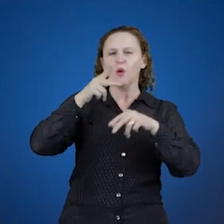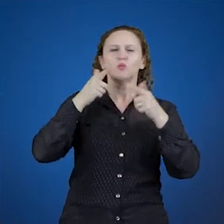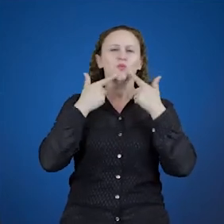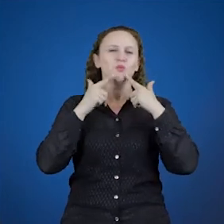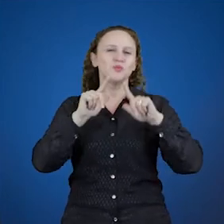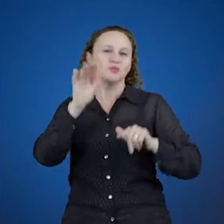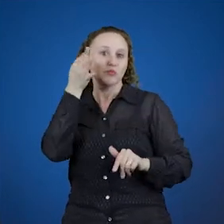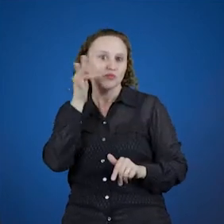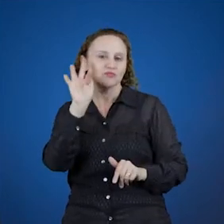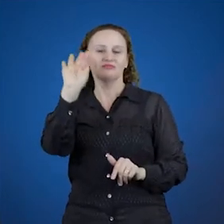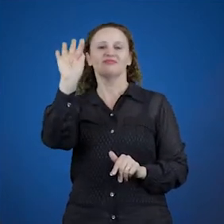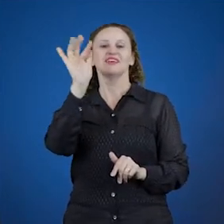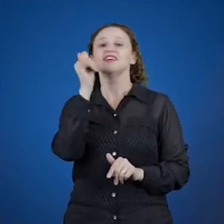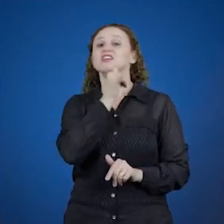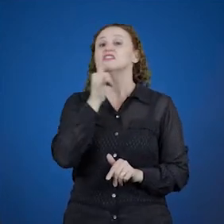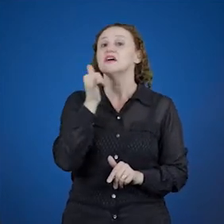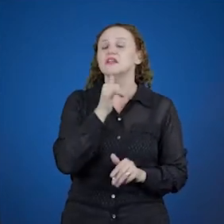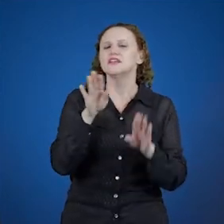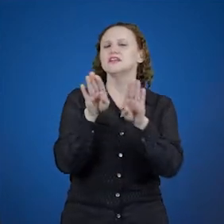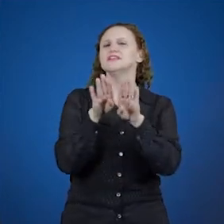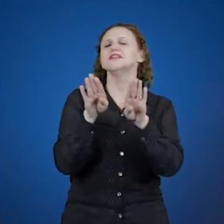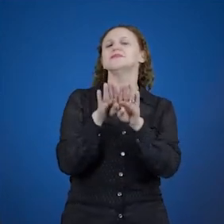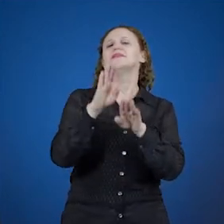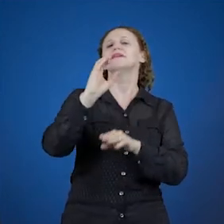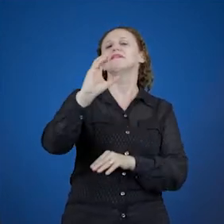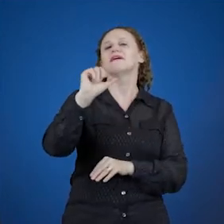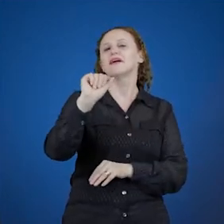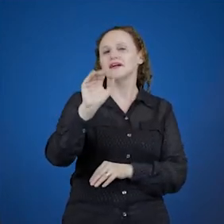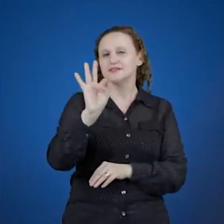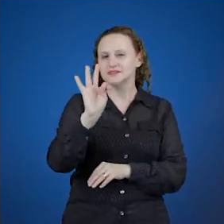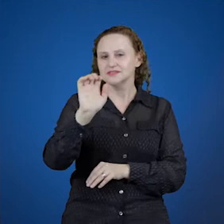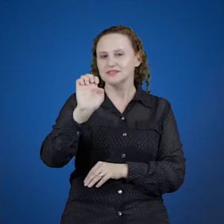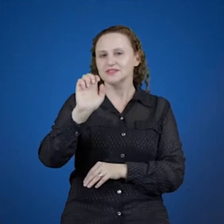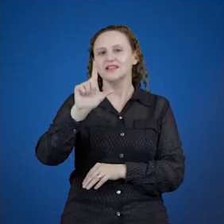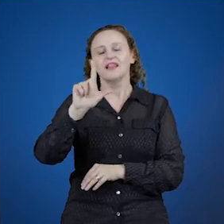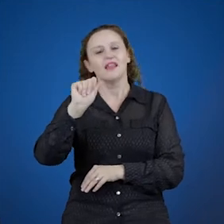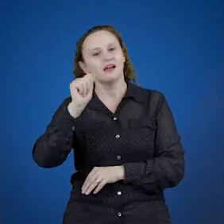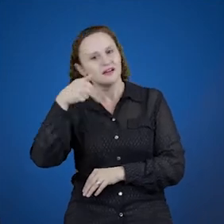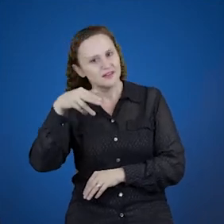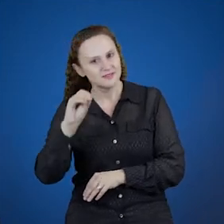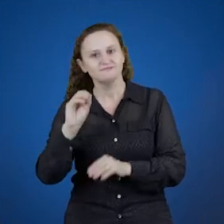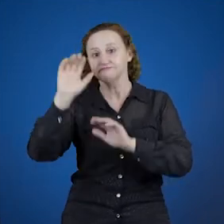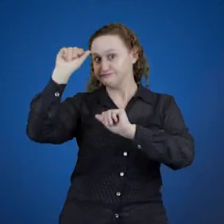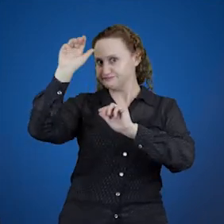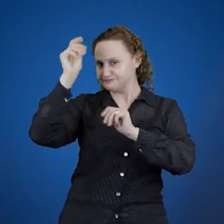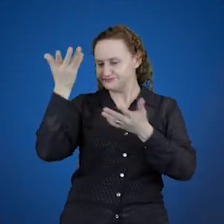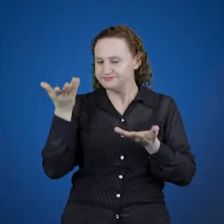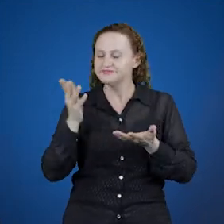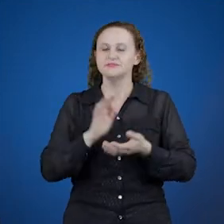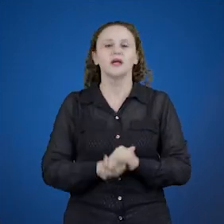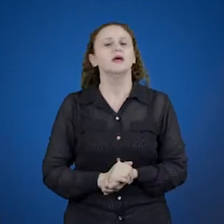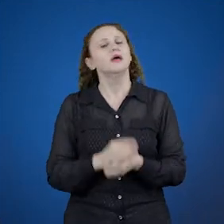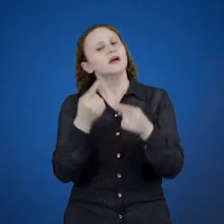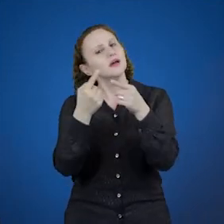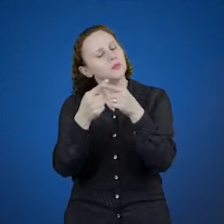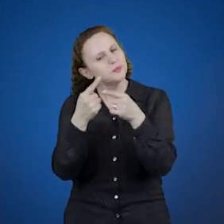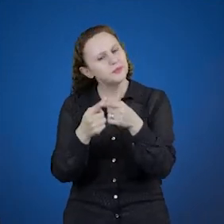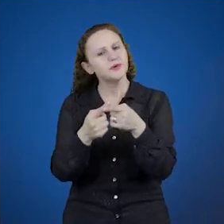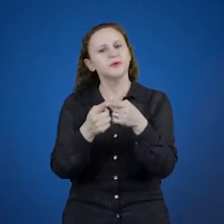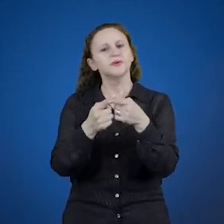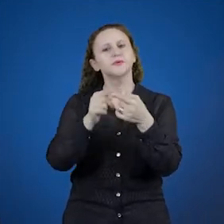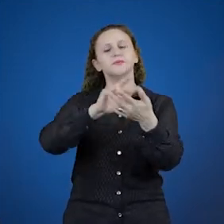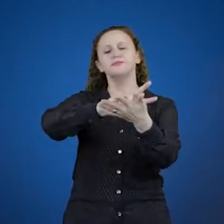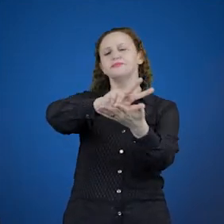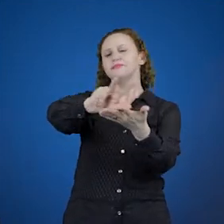o o romeno que são línguas originárias do latim Então por que tomaram essa